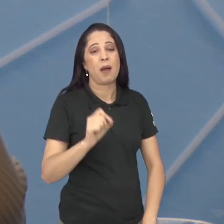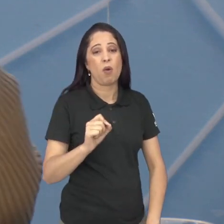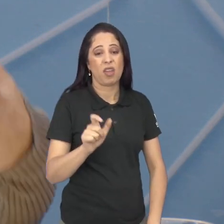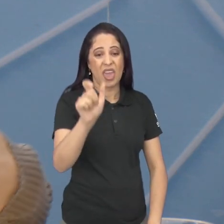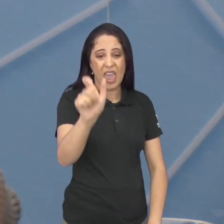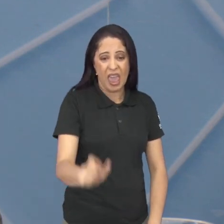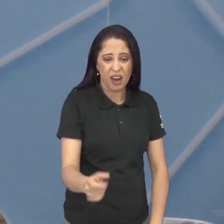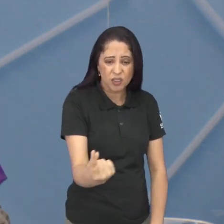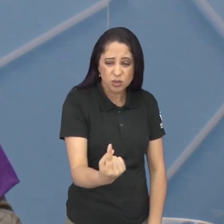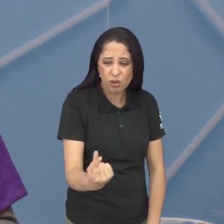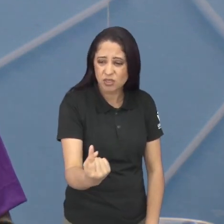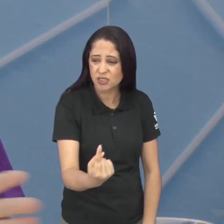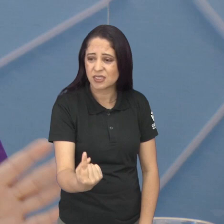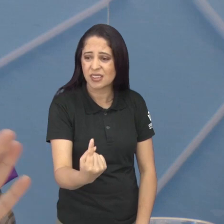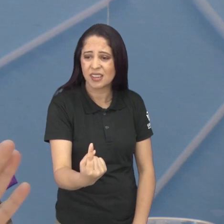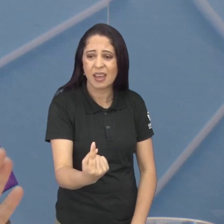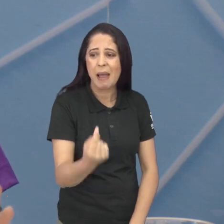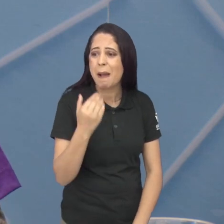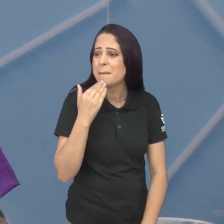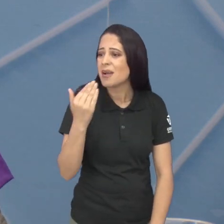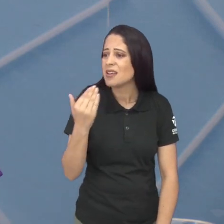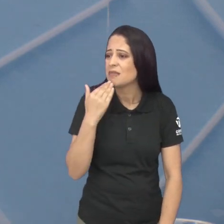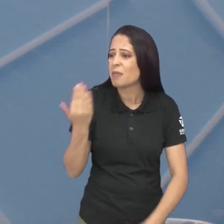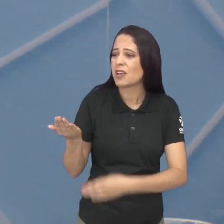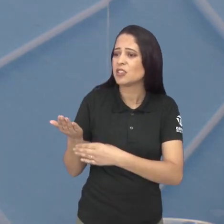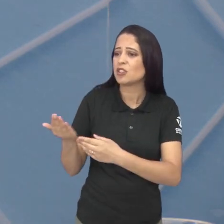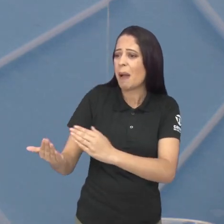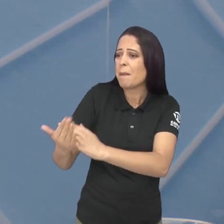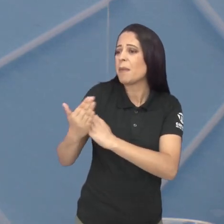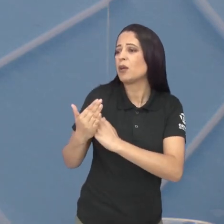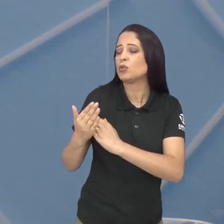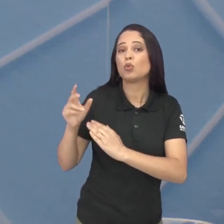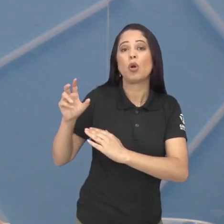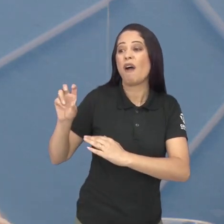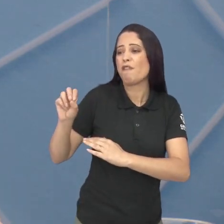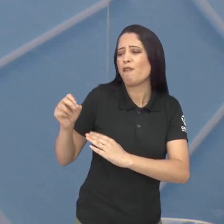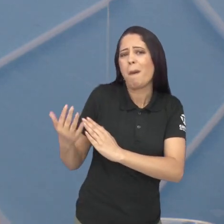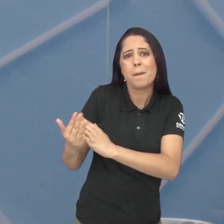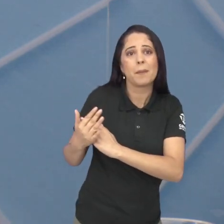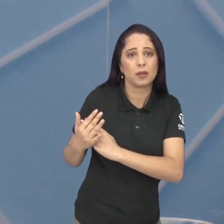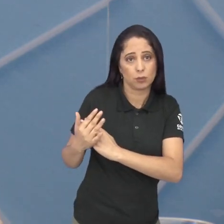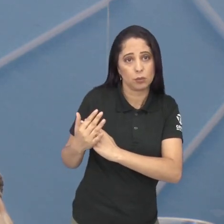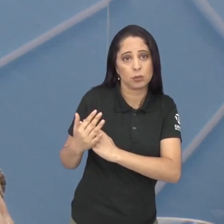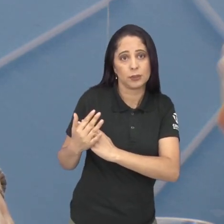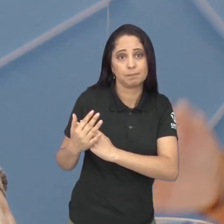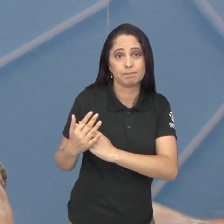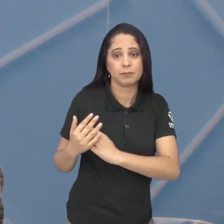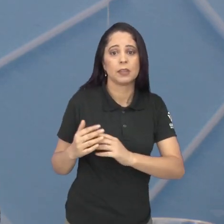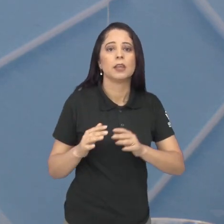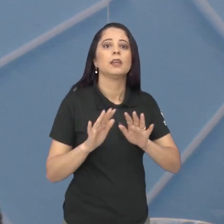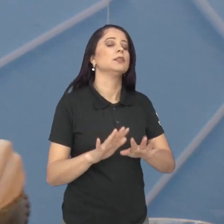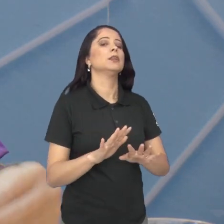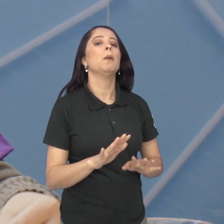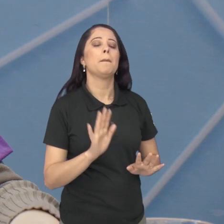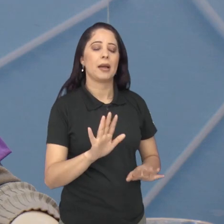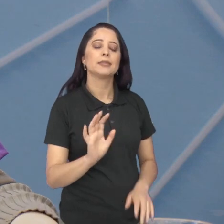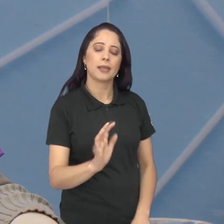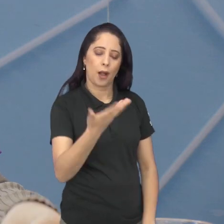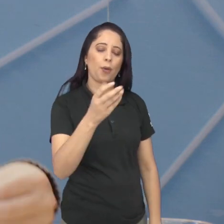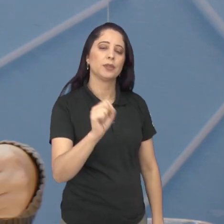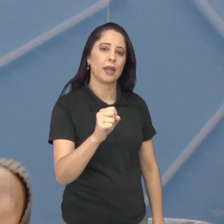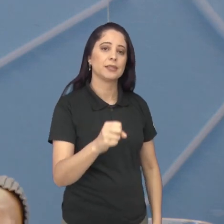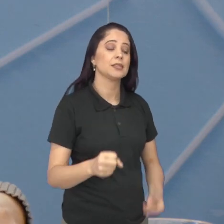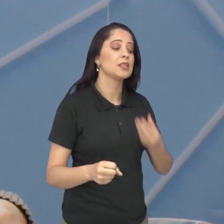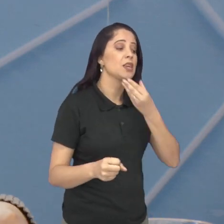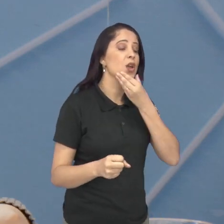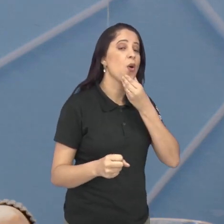que os avós são, né, os grandes apoiadores dessa mãe. Mas a gente entende que, assim, é muito comum realmente